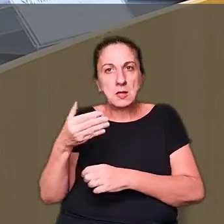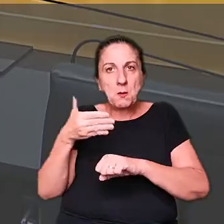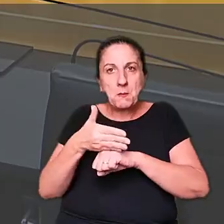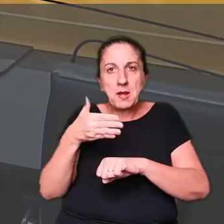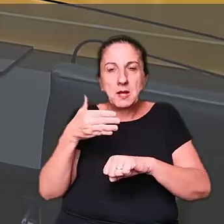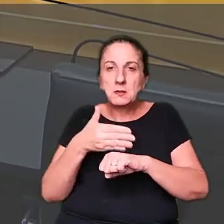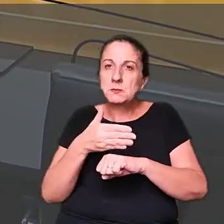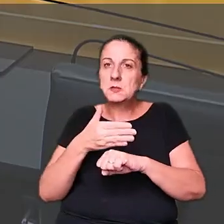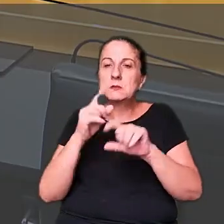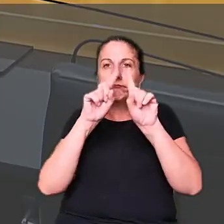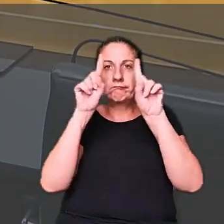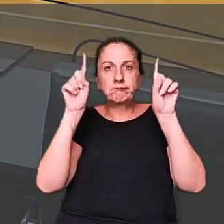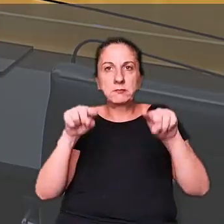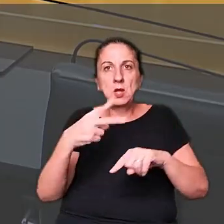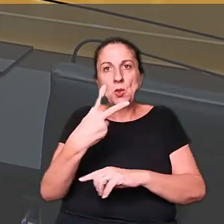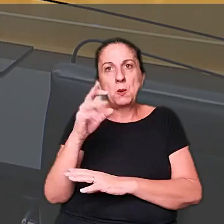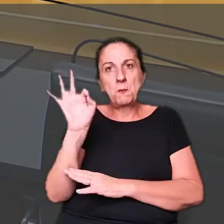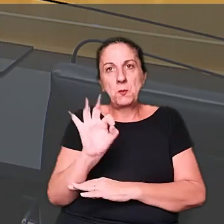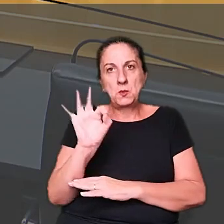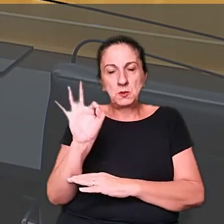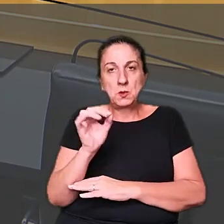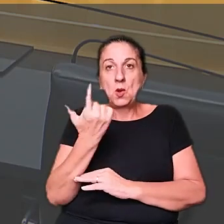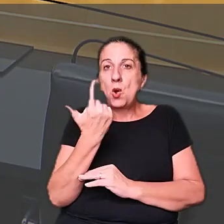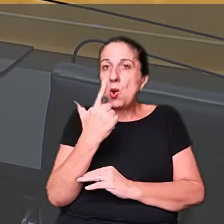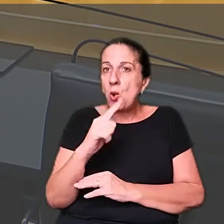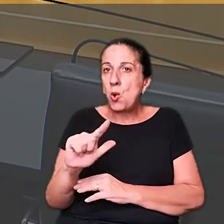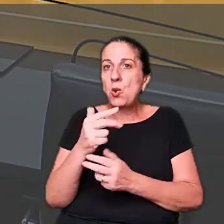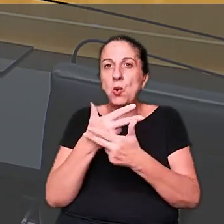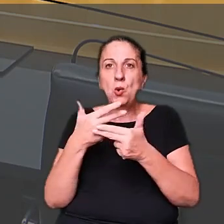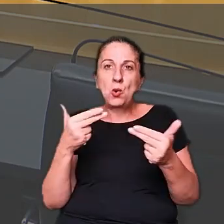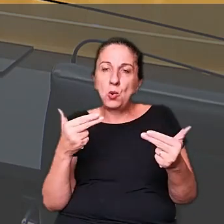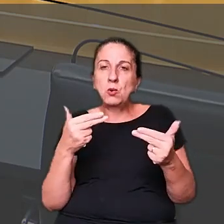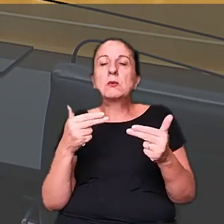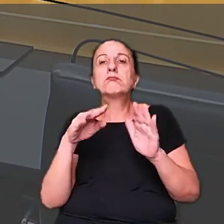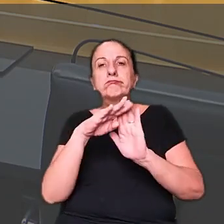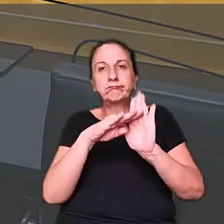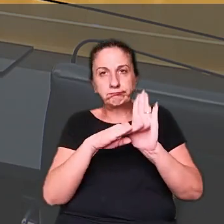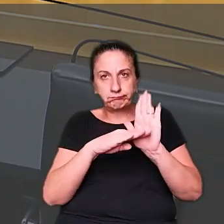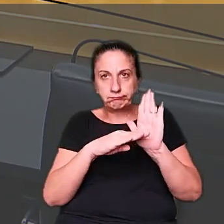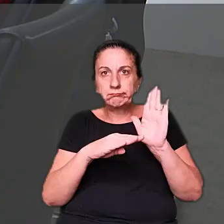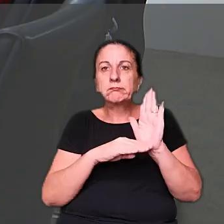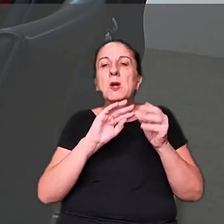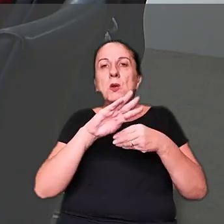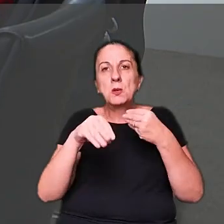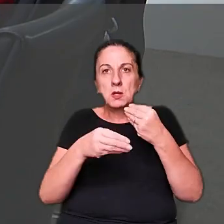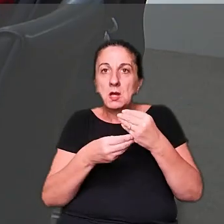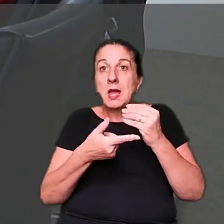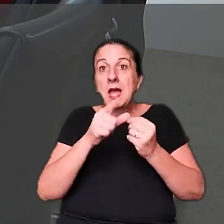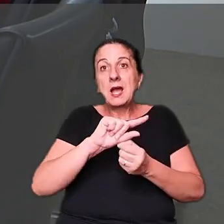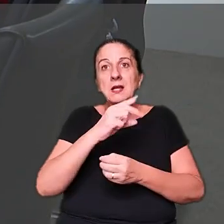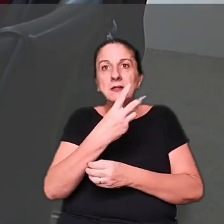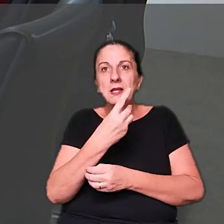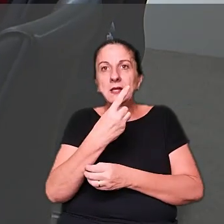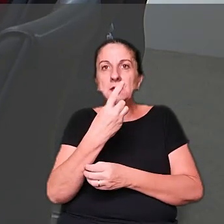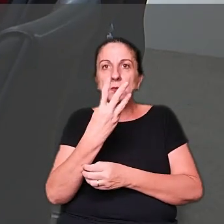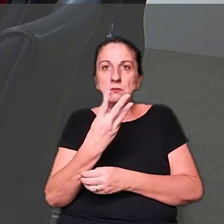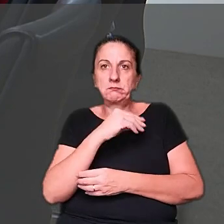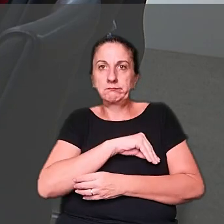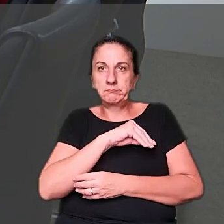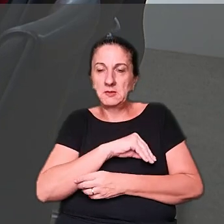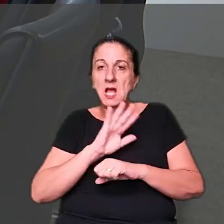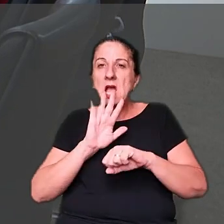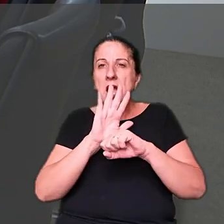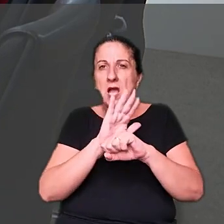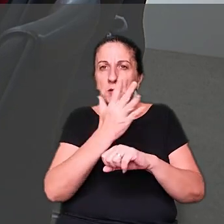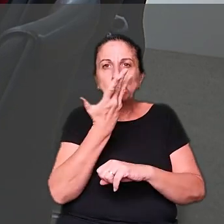1.075,25, com participação dos empregados de 2%. Outros tópicos foram contemplados, como antecipação do 13º